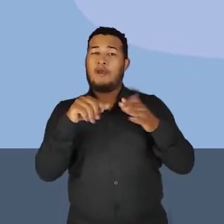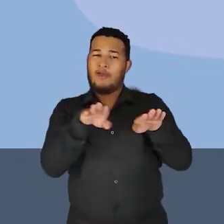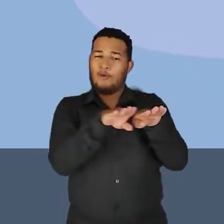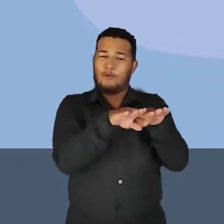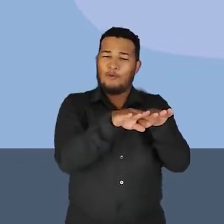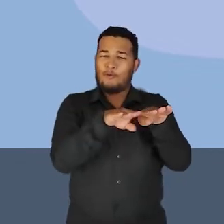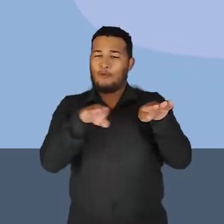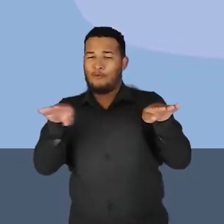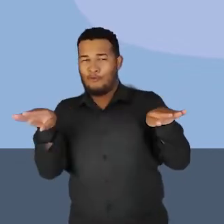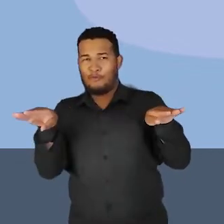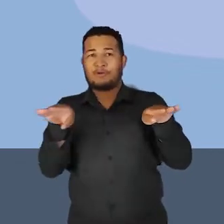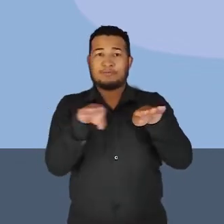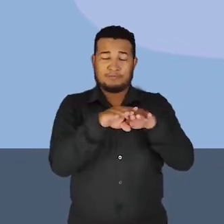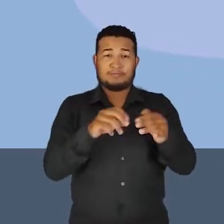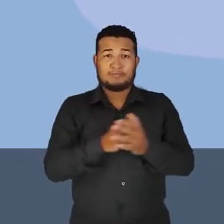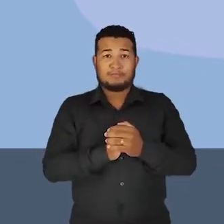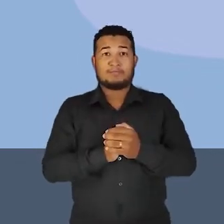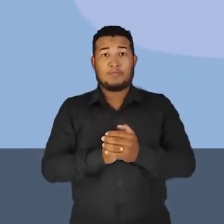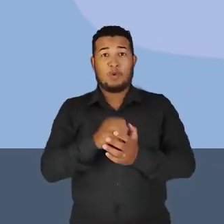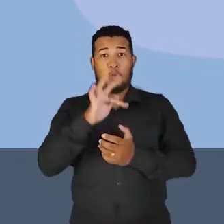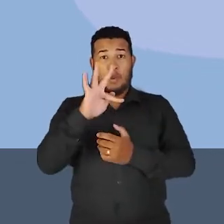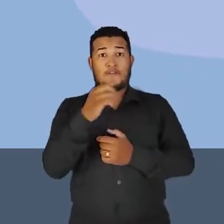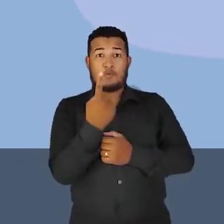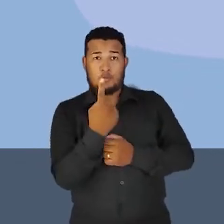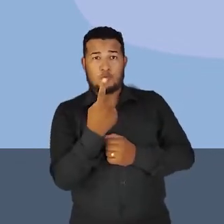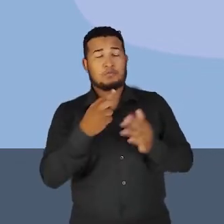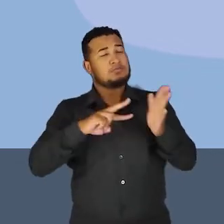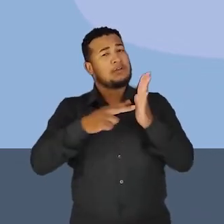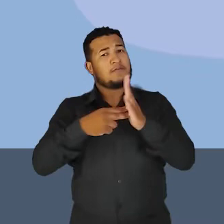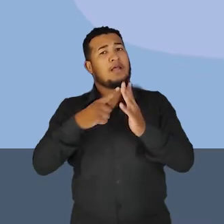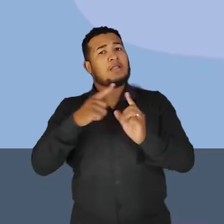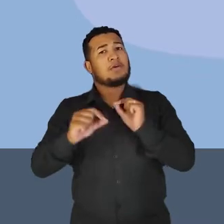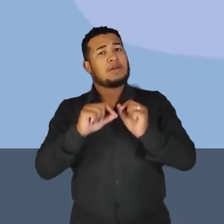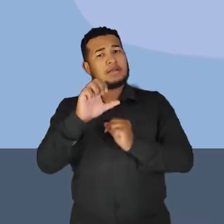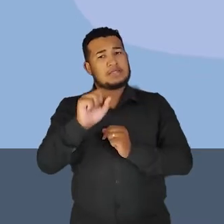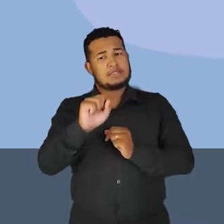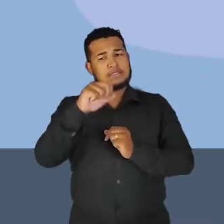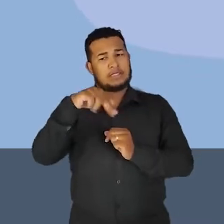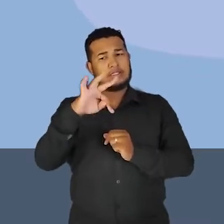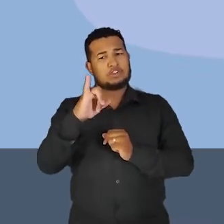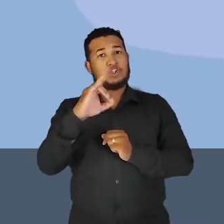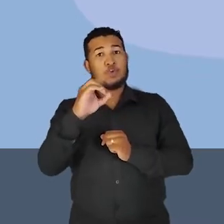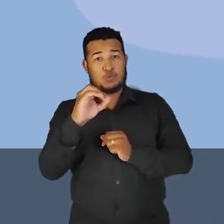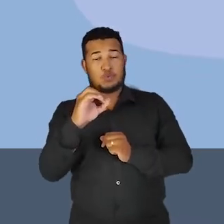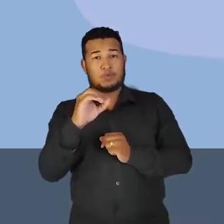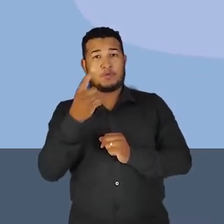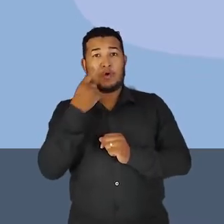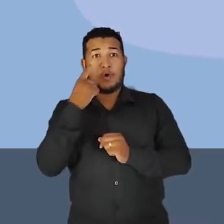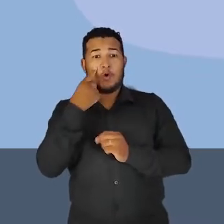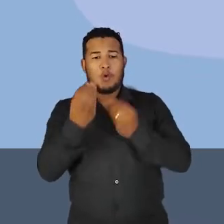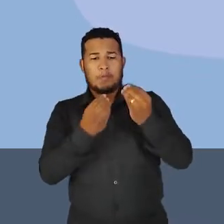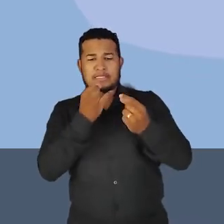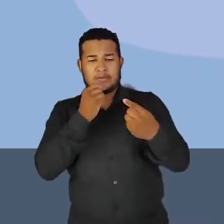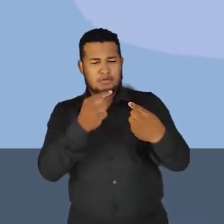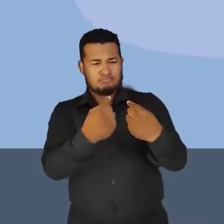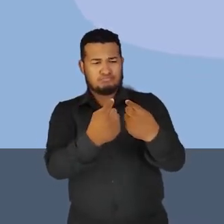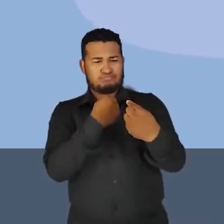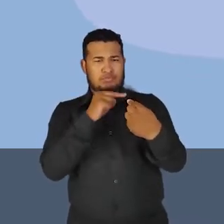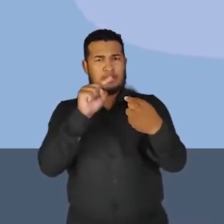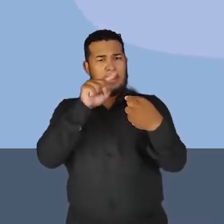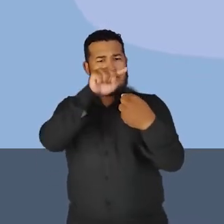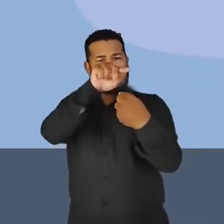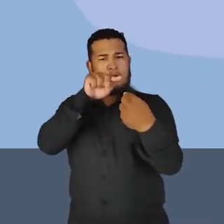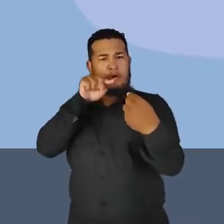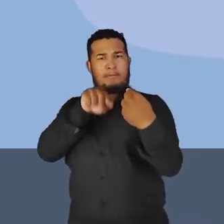O vetor F1, ele tem um sentido. Qual é o sentido? Olha para a ponta da seta deste vetor F1.